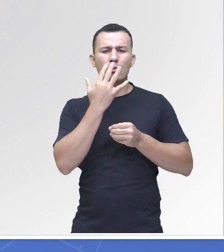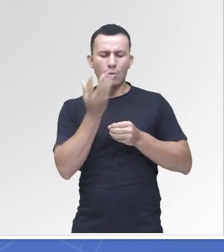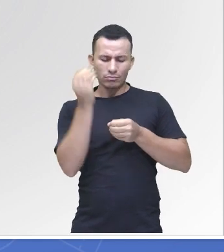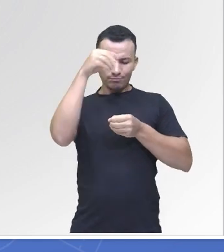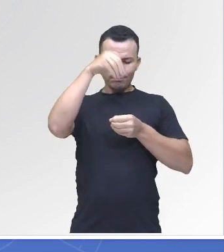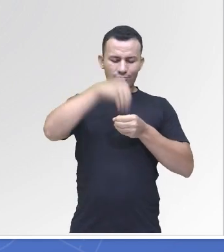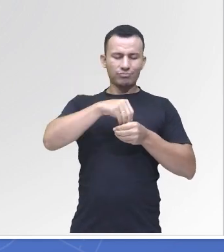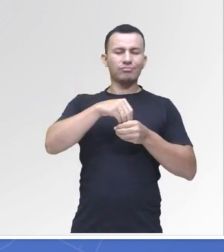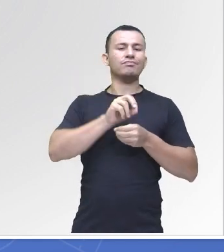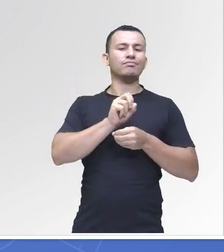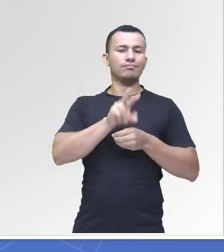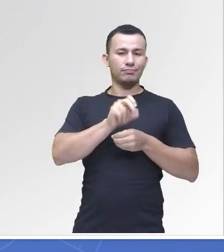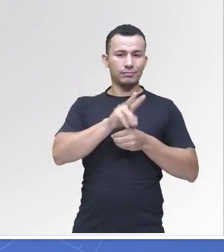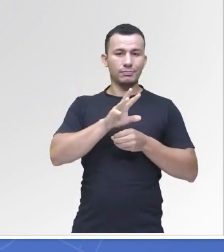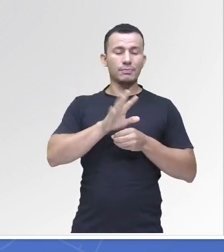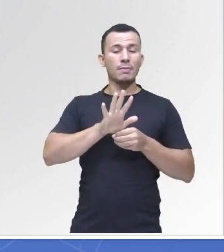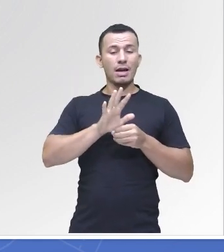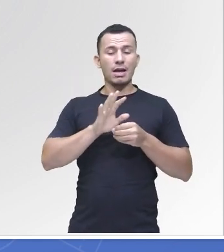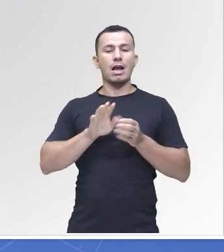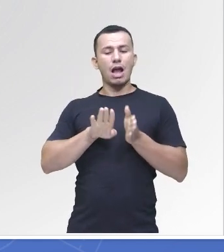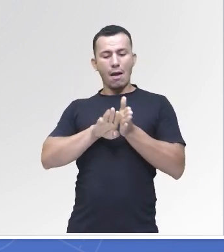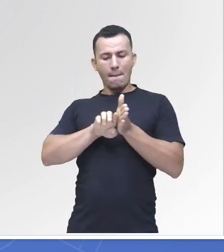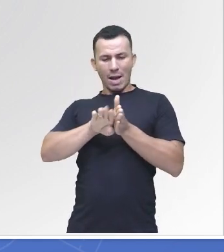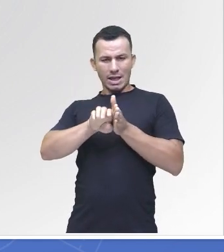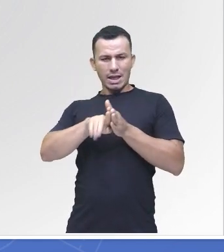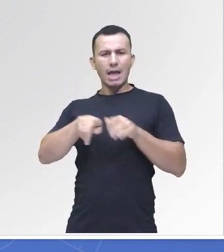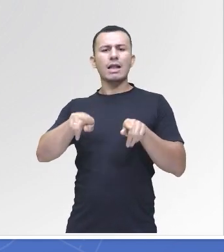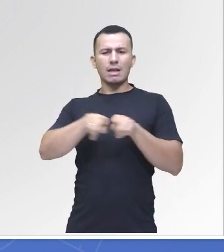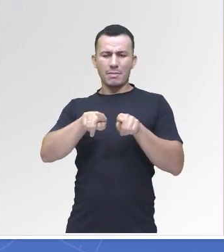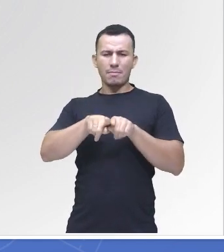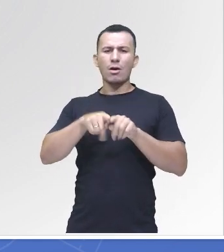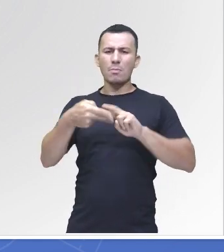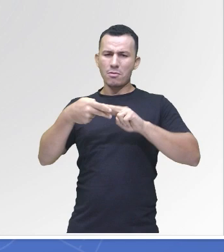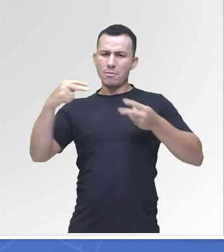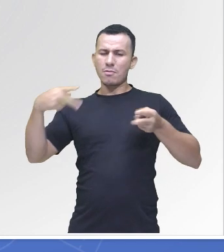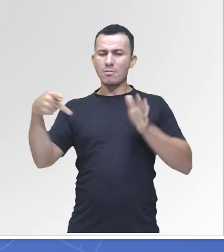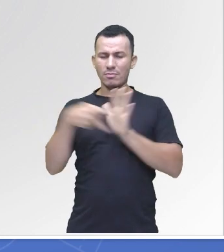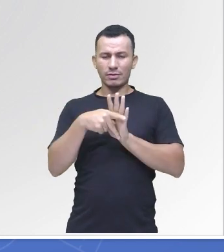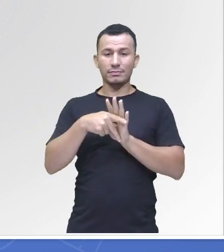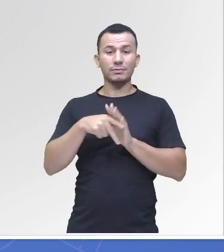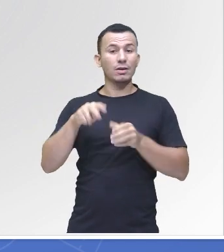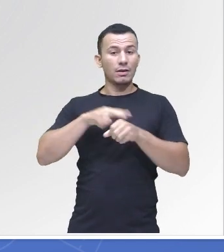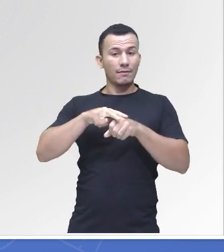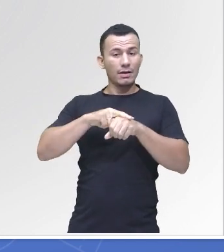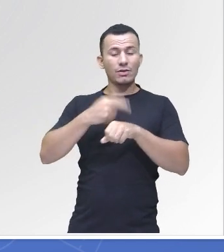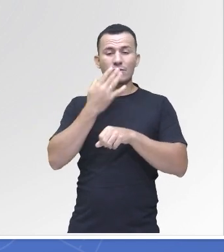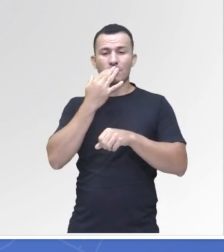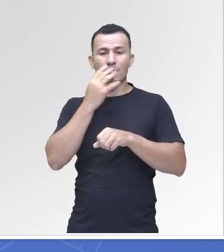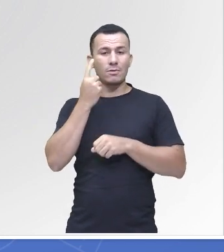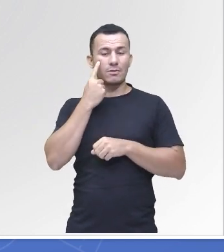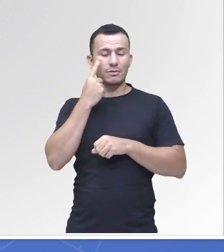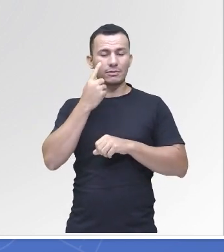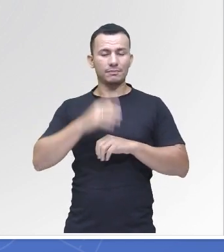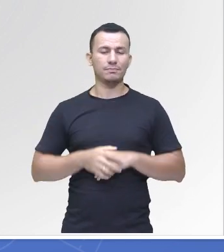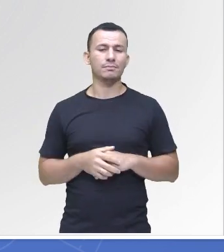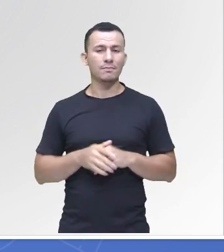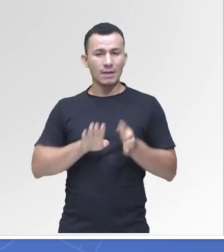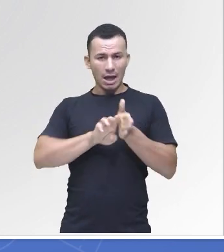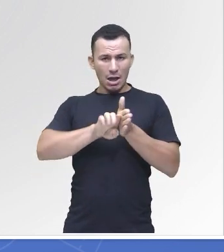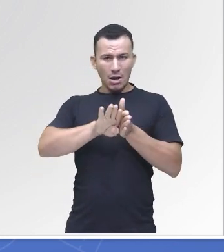nucleico. Mas a bactéria, ela também tem o seu material genético. Olha só, ela está aqui em verde. E a gente sabe que a bactéria